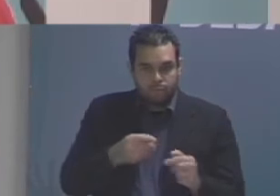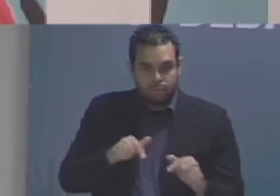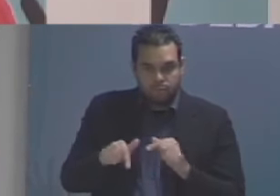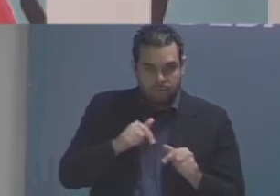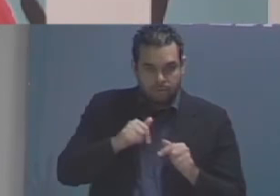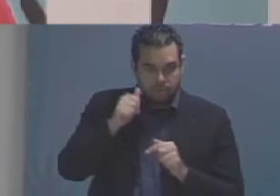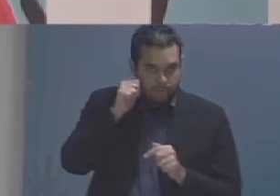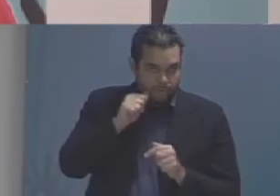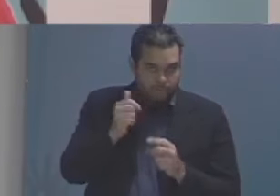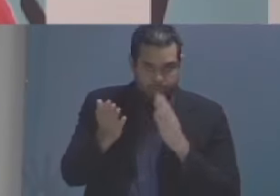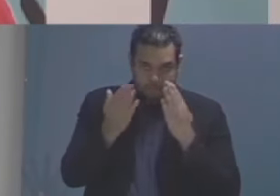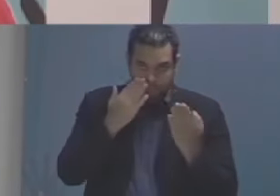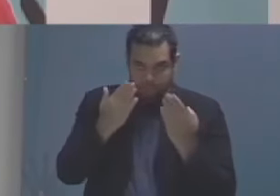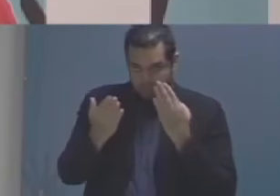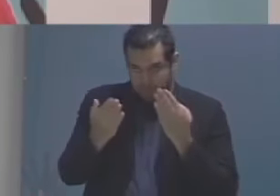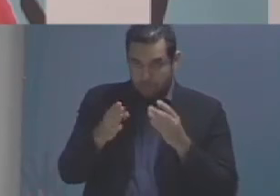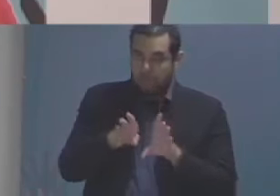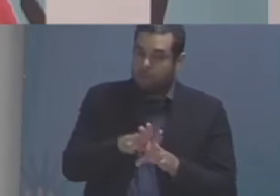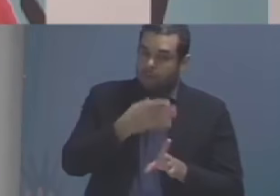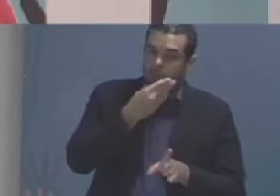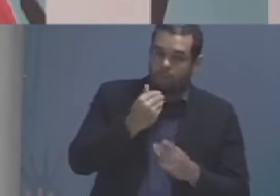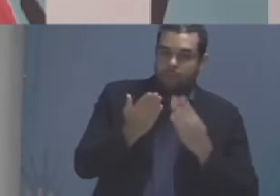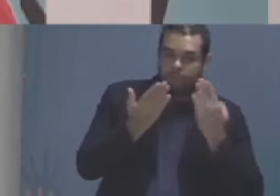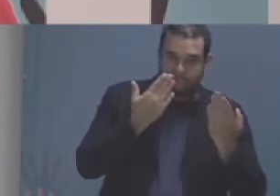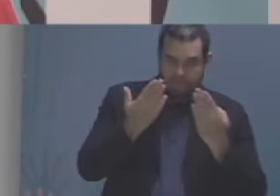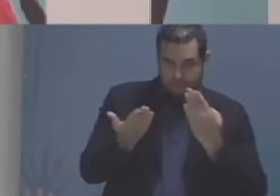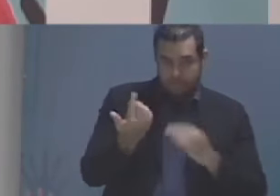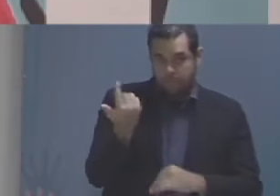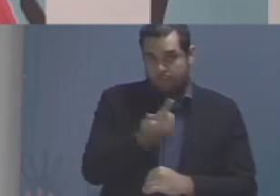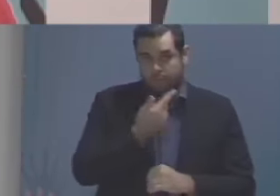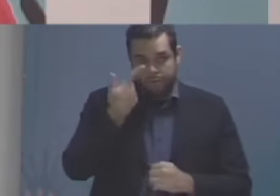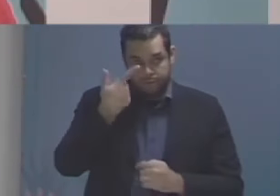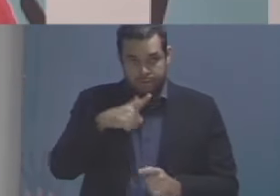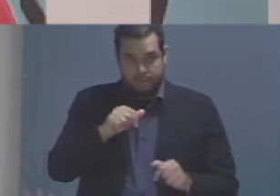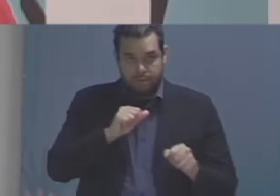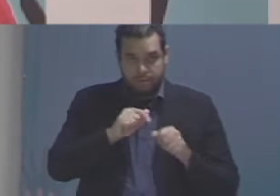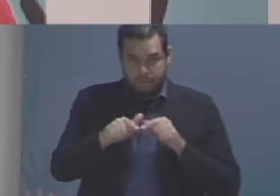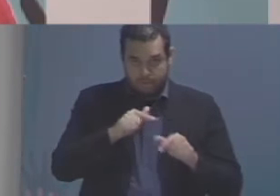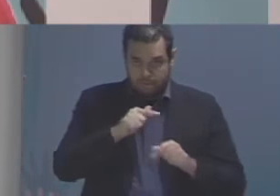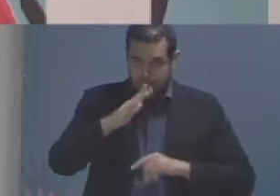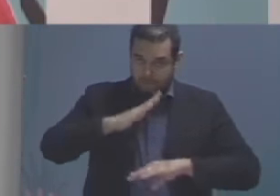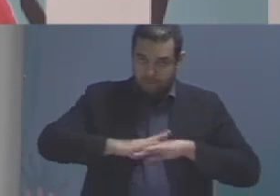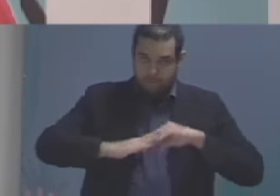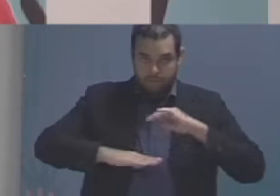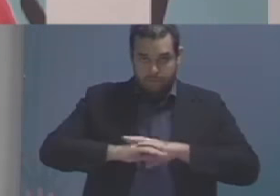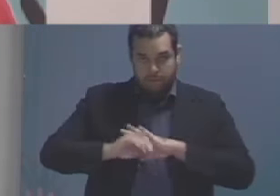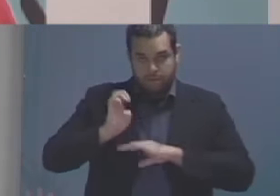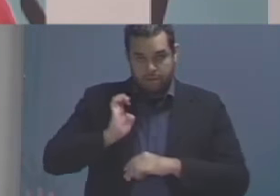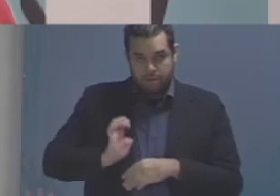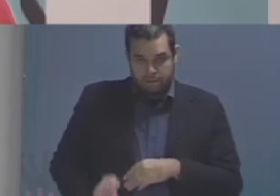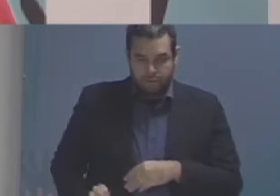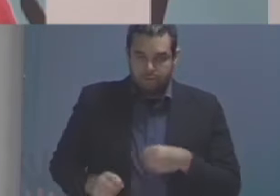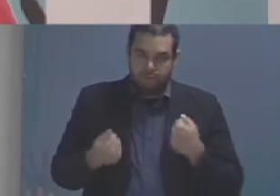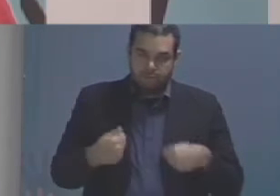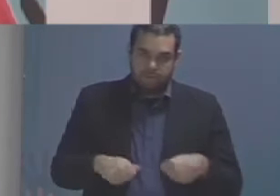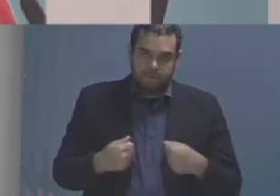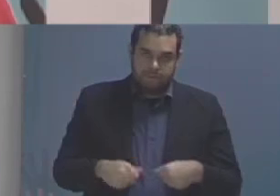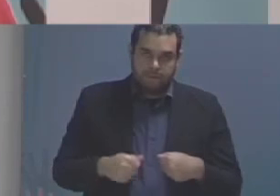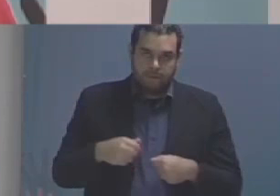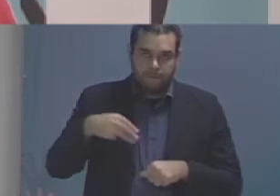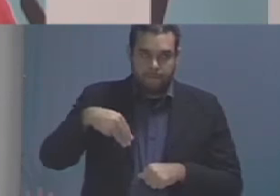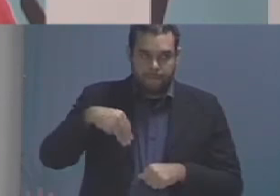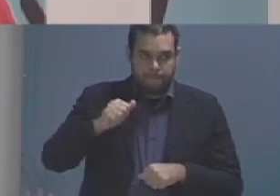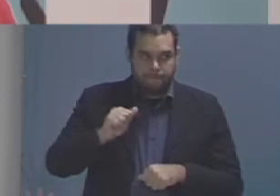das psicólogas, dos psicólogos, para que possamos exercer nossa profissão com o compromisso ético necessário?